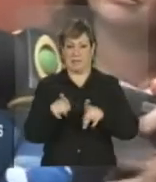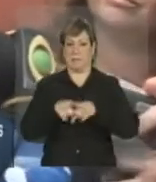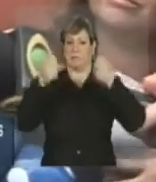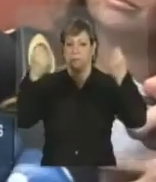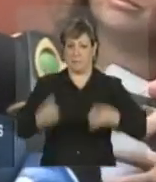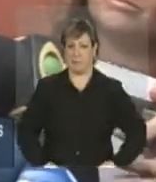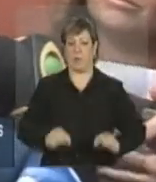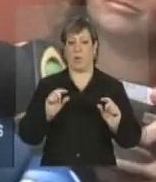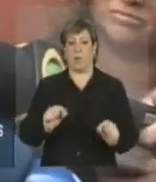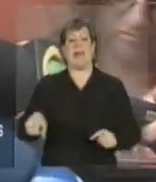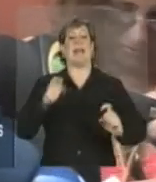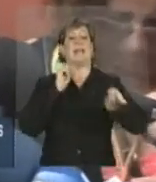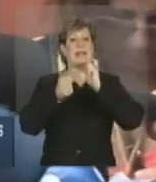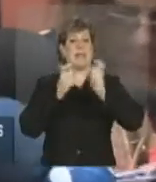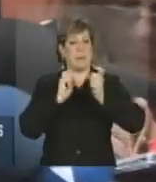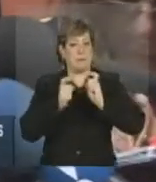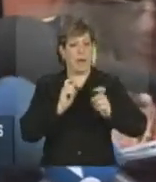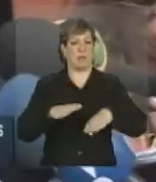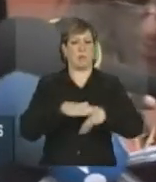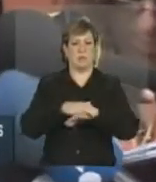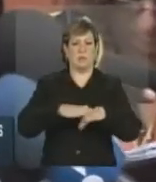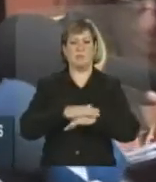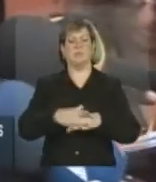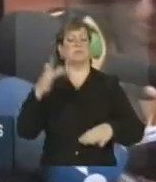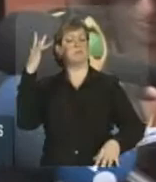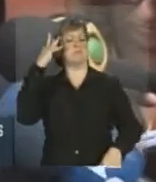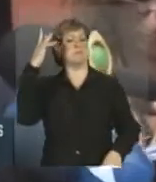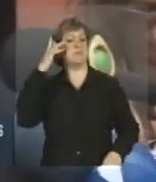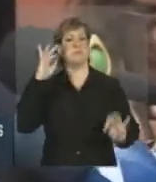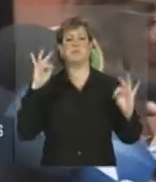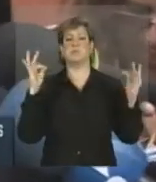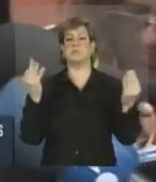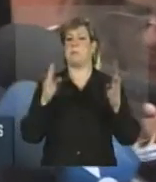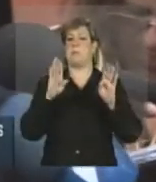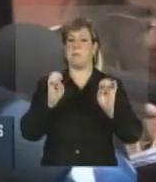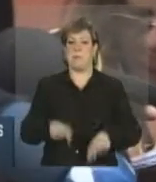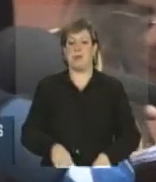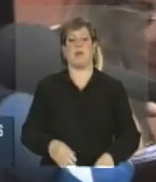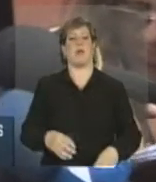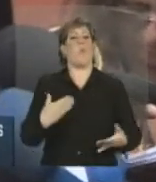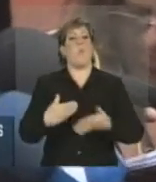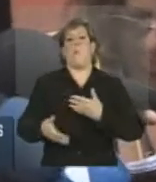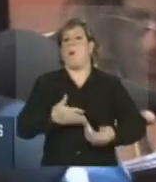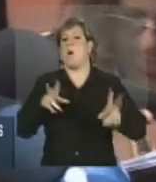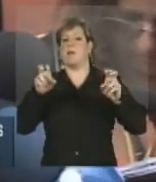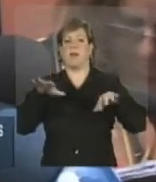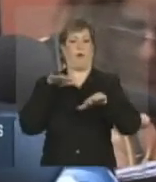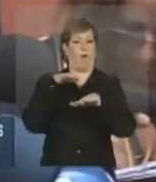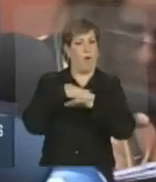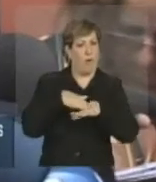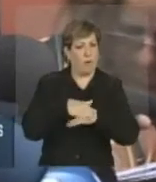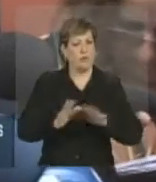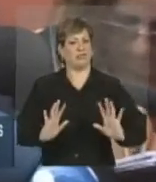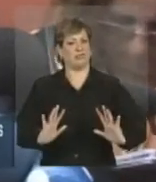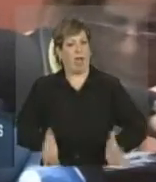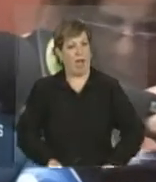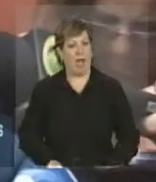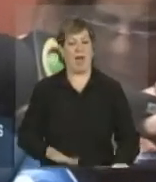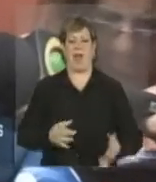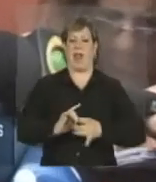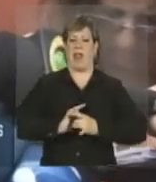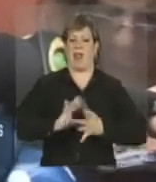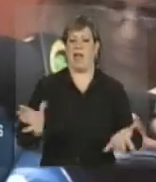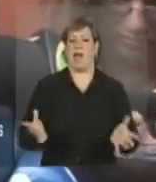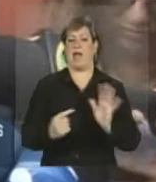o tom dos debates foi um tom de um ambiente de maturidade, em que se pode abordar qualquer tema com liberdade,